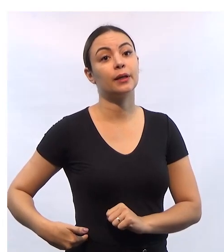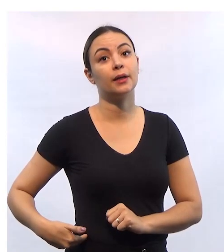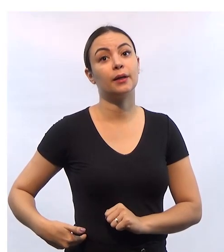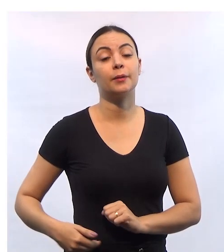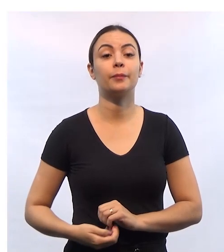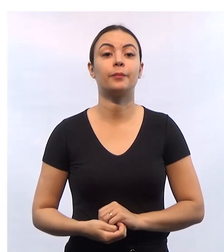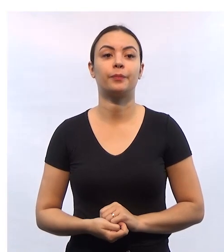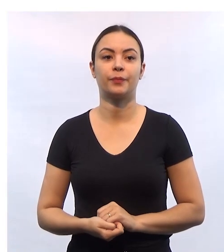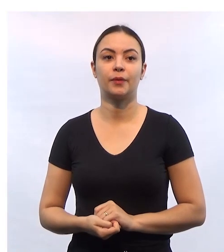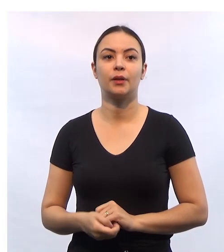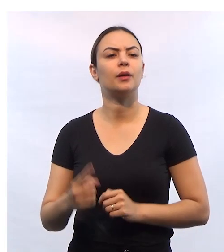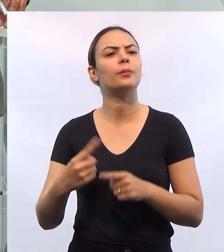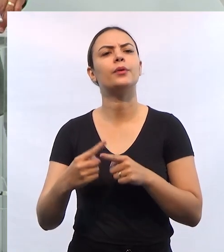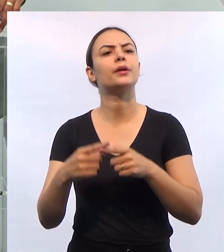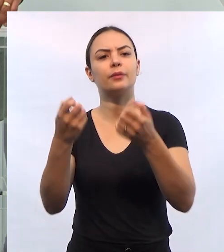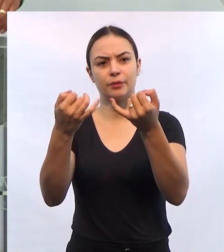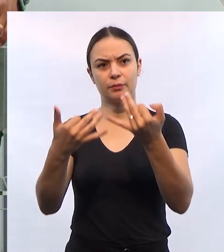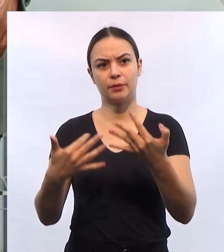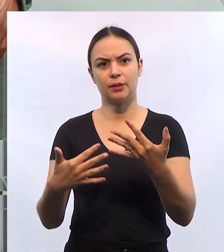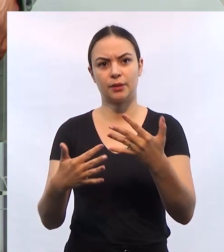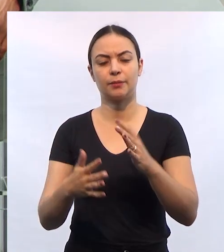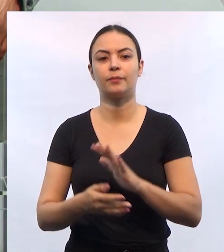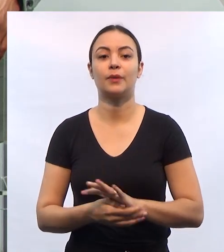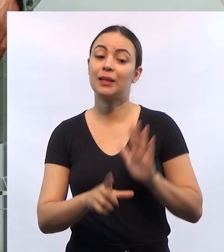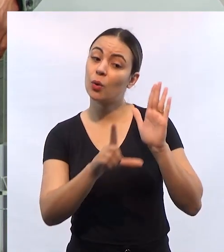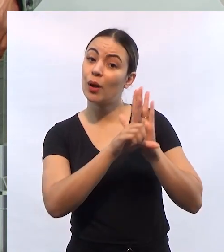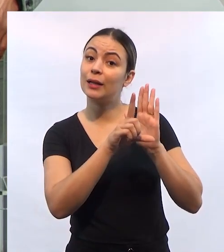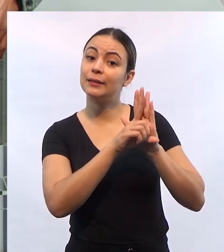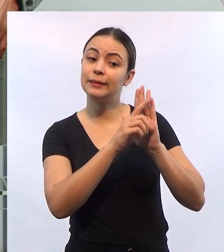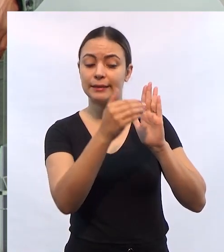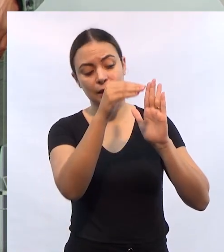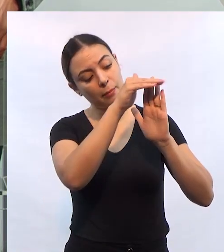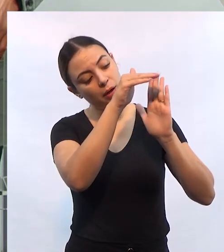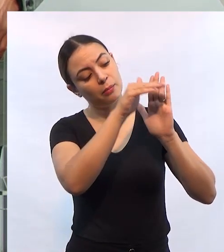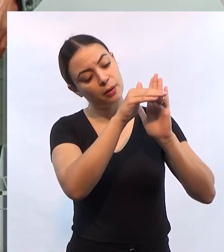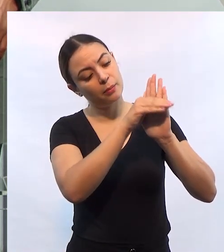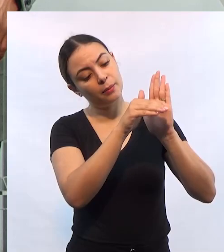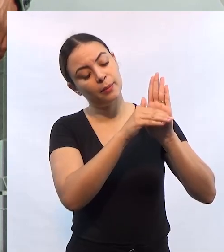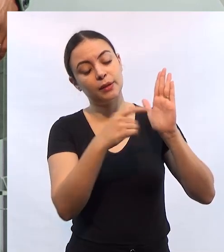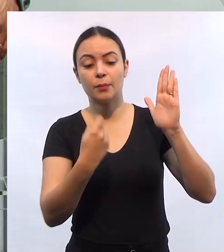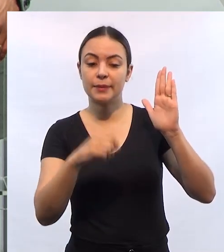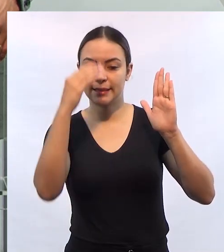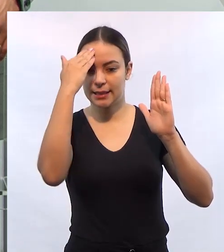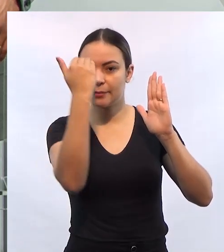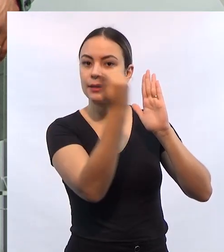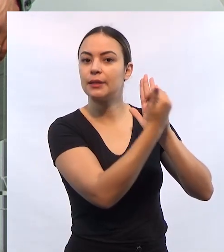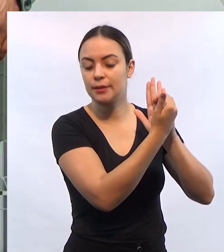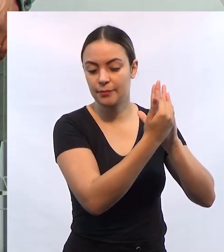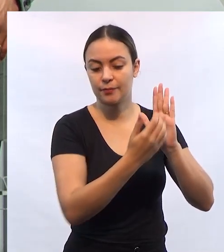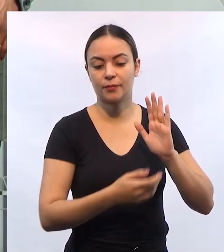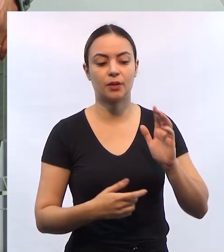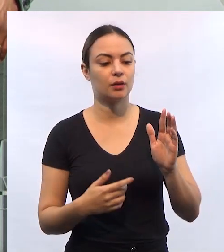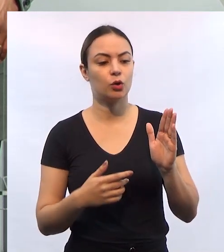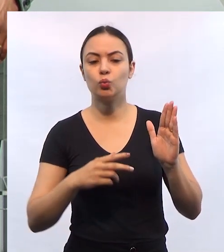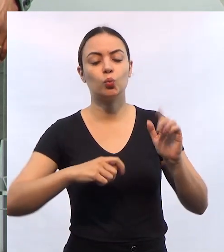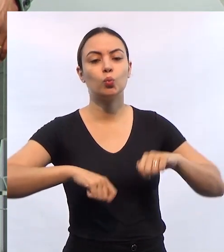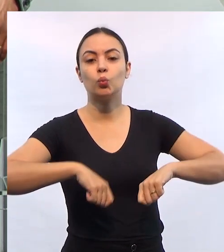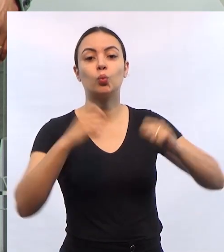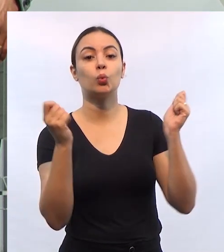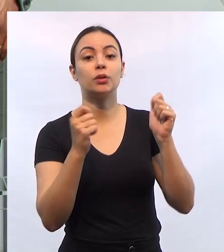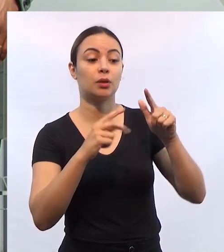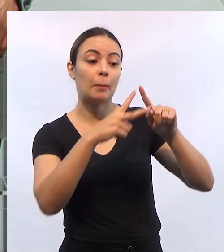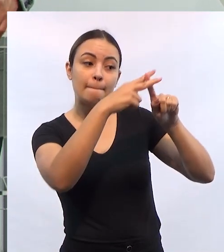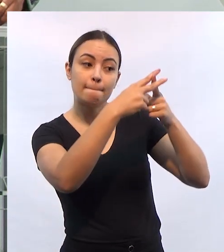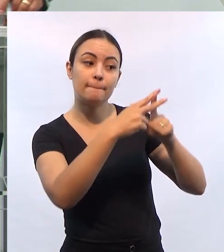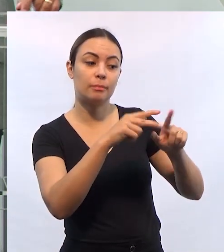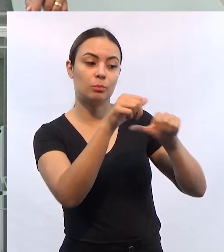coloquei isso daqui? Exatamente por aquilo que eu te disse. Agorinha há pouco. A lei, ela é clara e eu preciso segui-la. Dá para